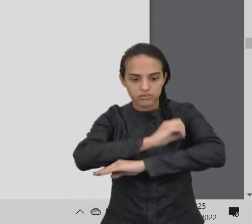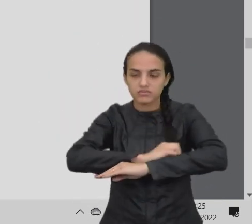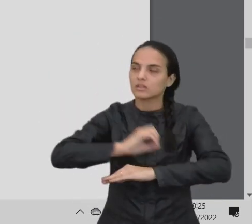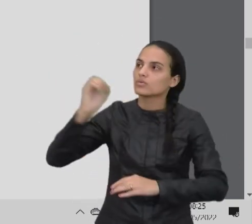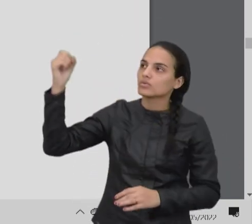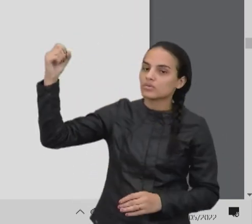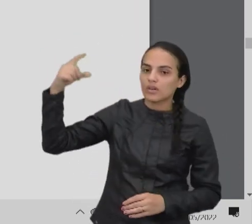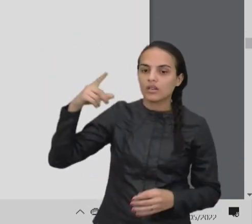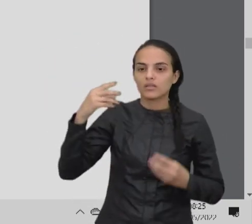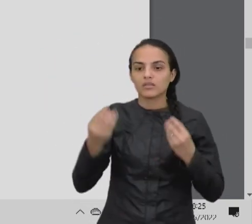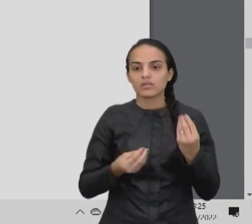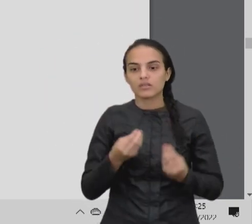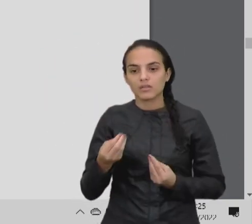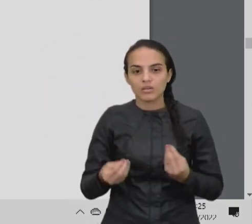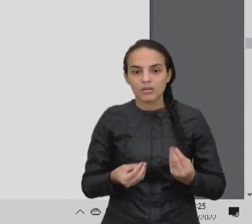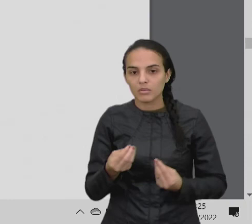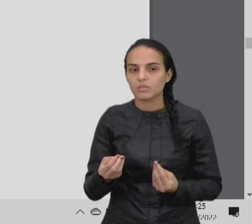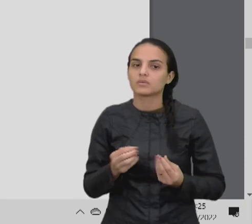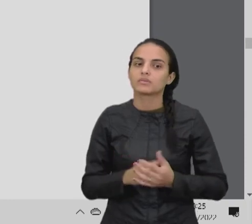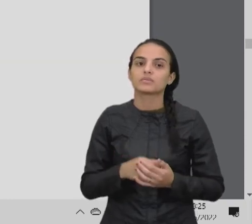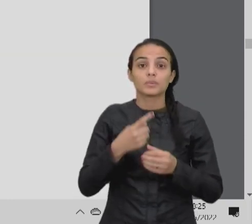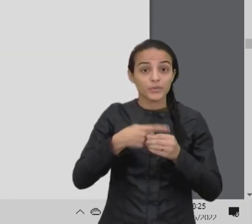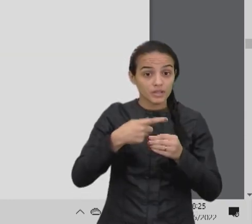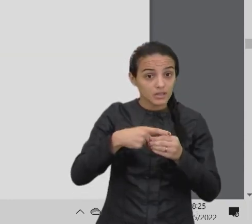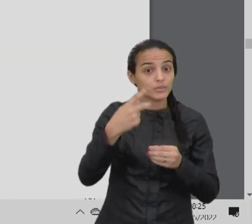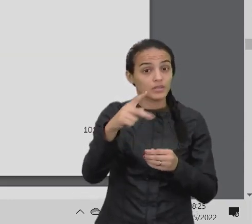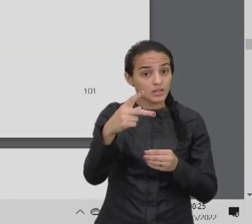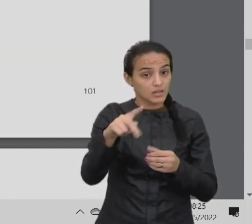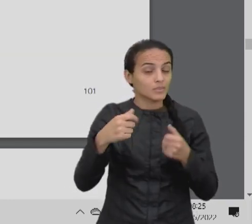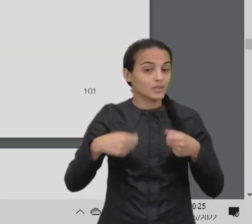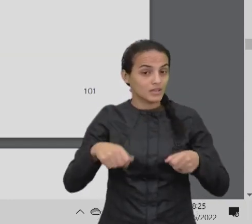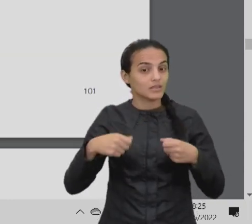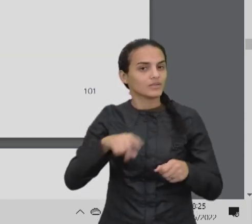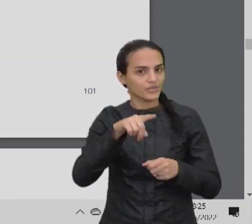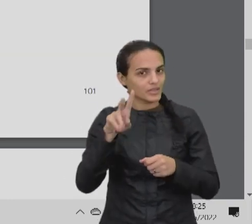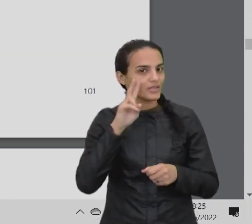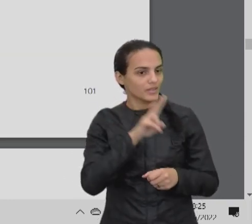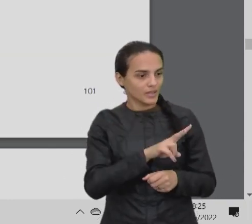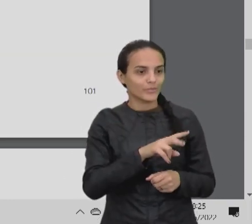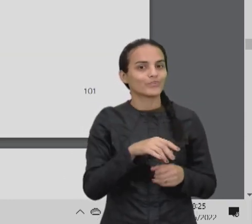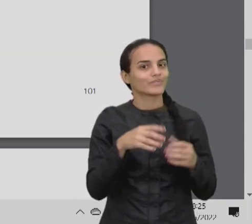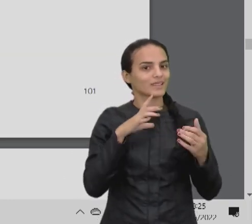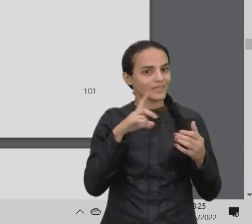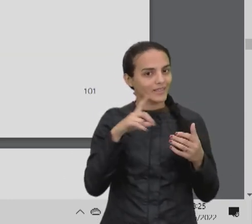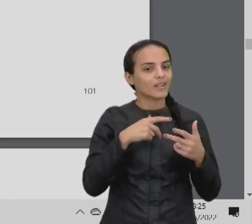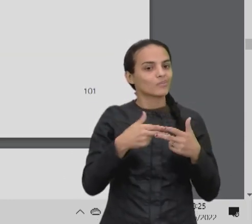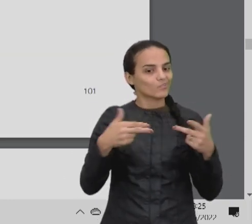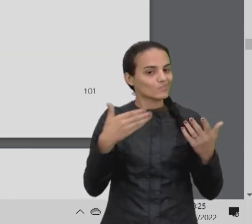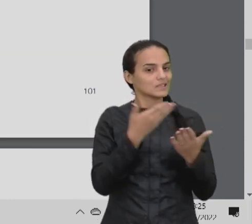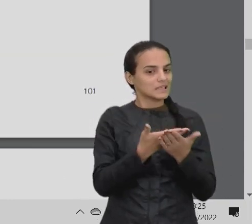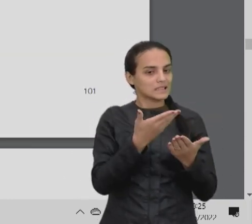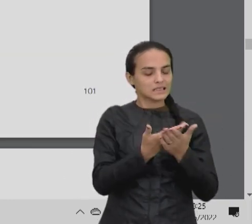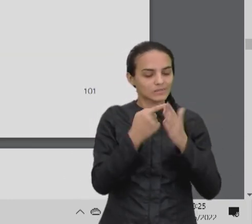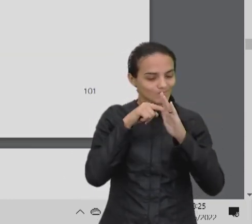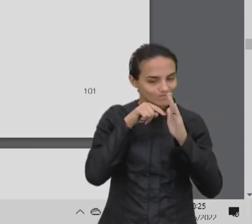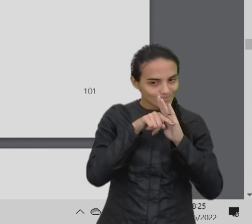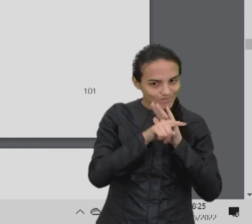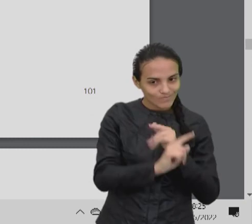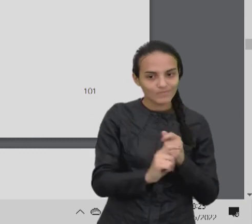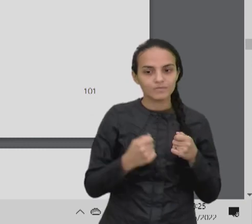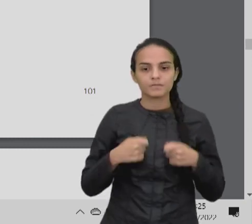aí é no seu município, tá? Então vocês estão vendo, tem que ter muito estudo mesmo,